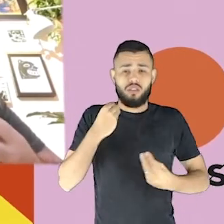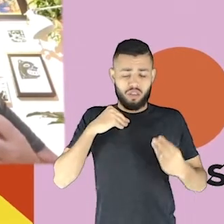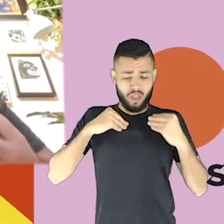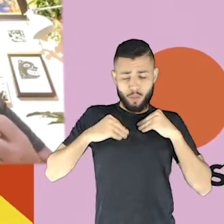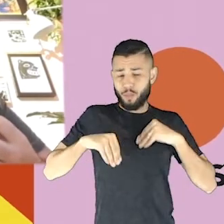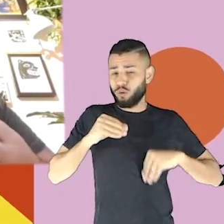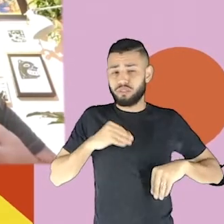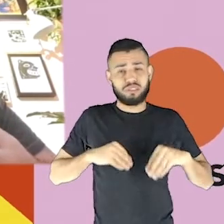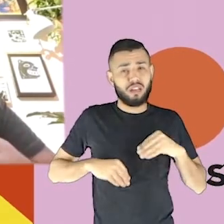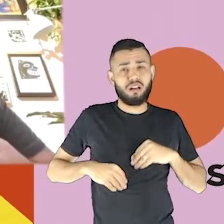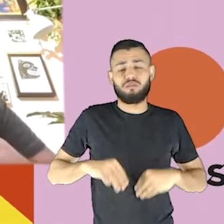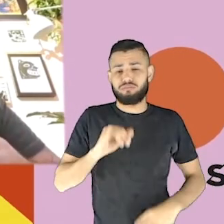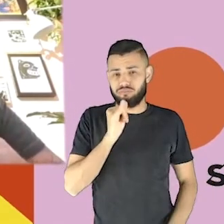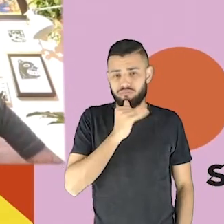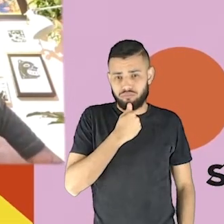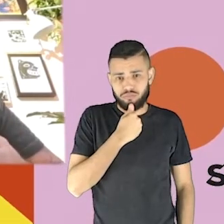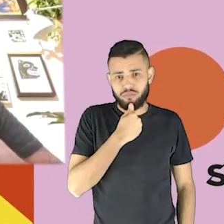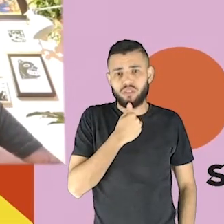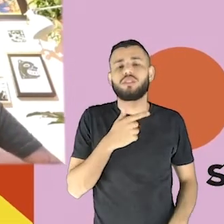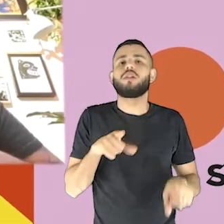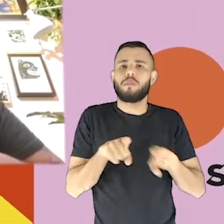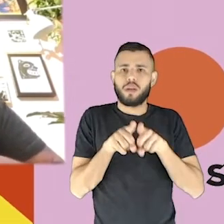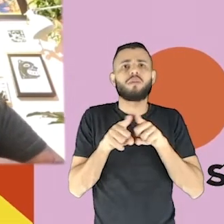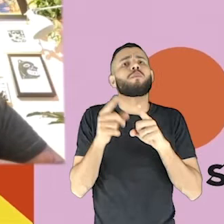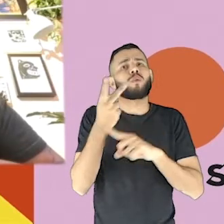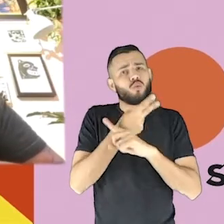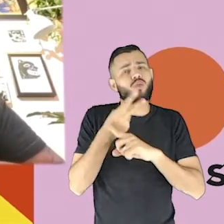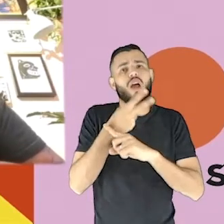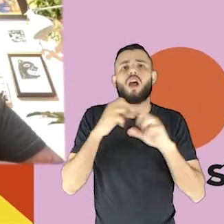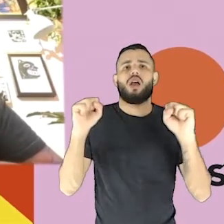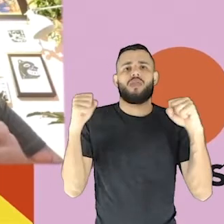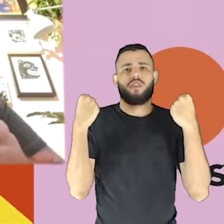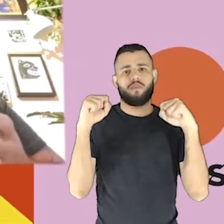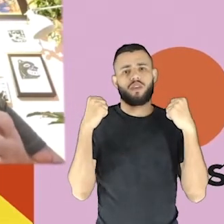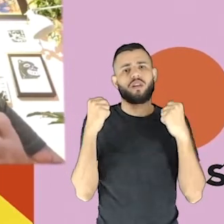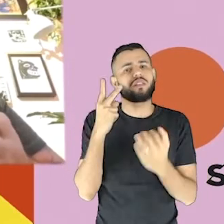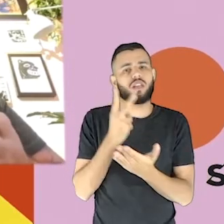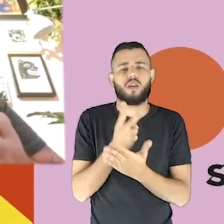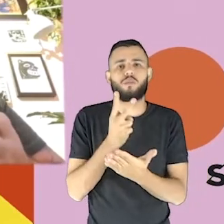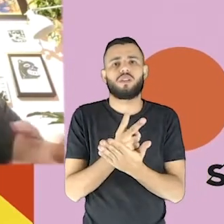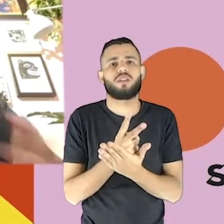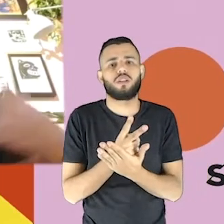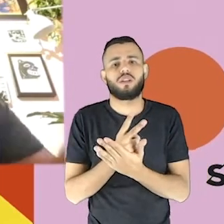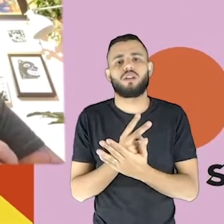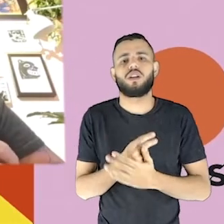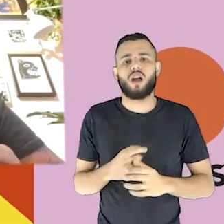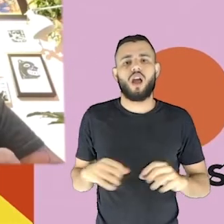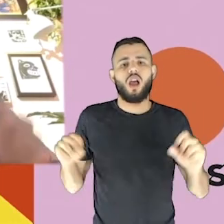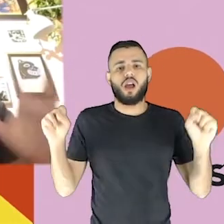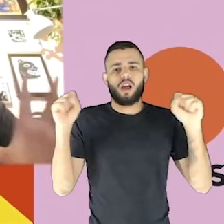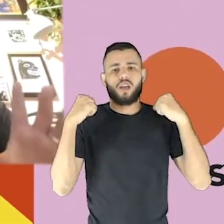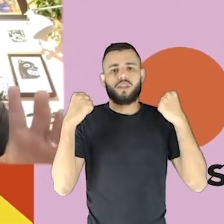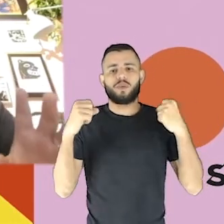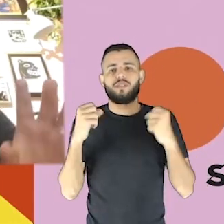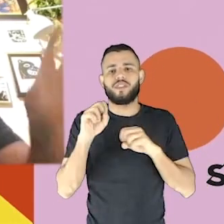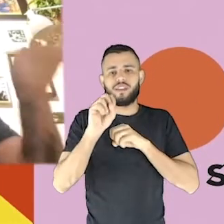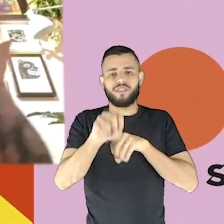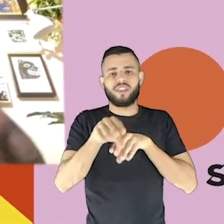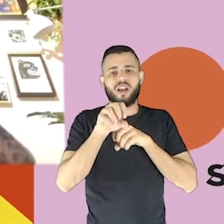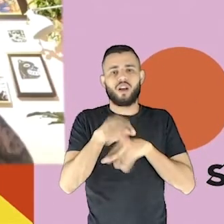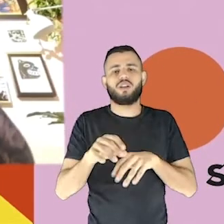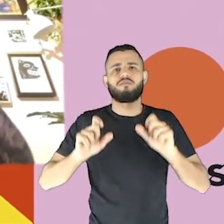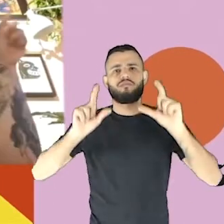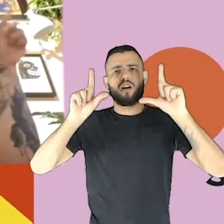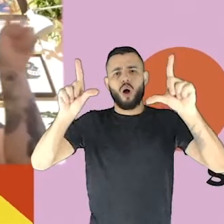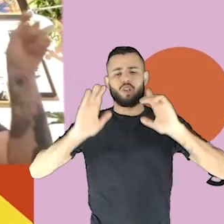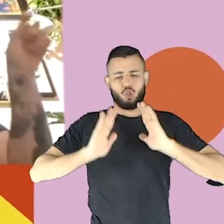de depressão de humor deprimido, e estão buscando isso também na academia. Sempre você vai no Instagram de yoga, academia é assim, vai ter a aula